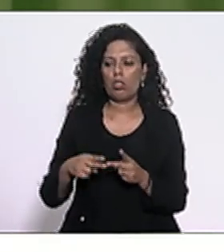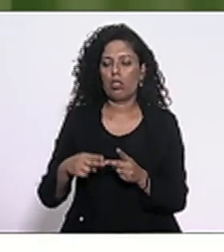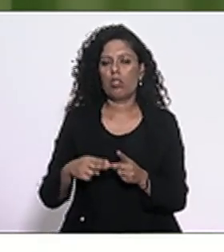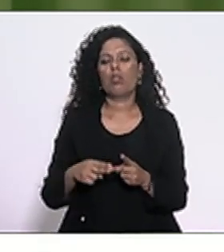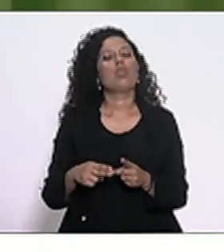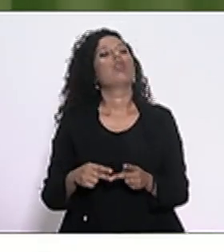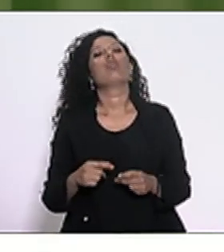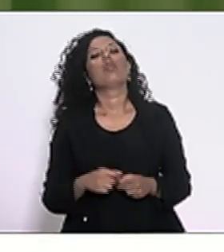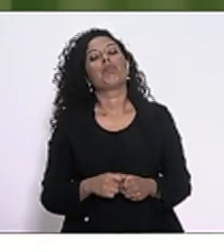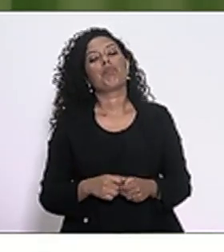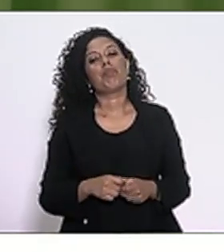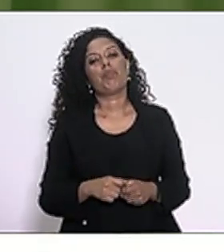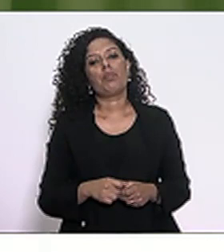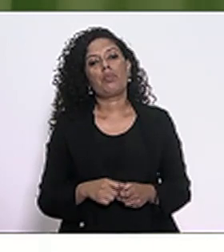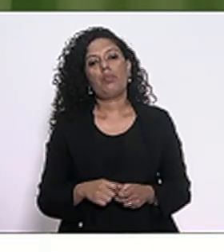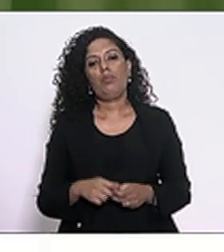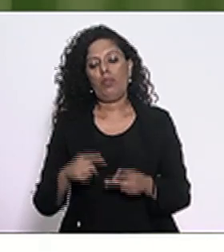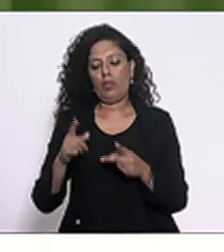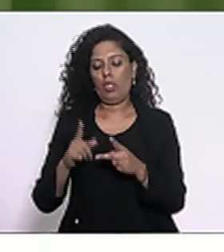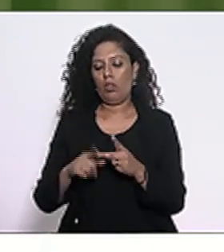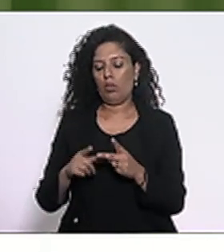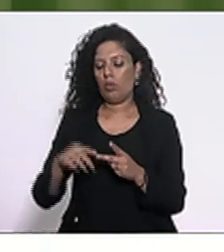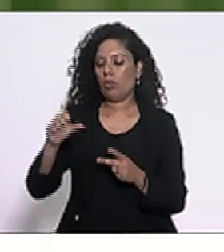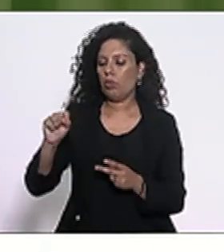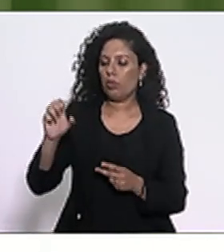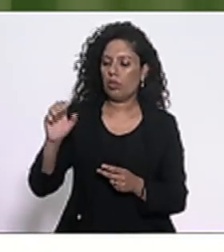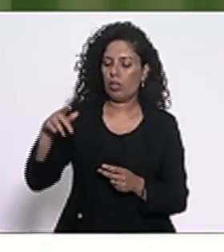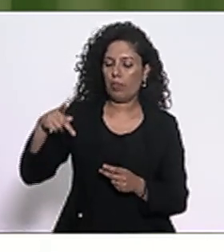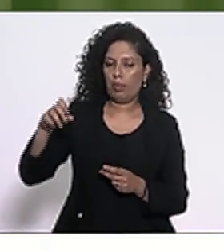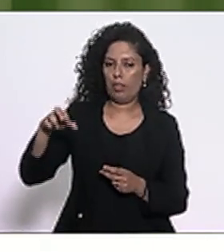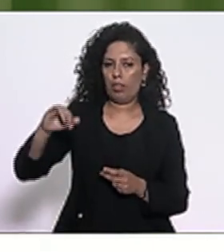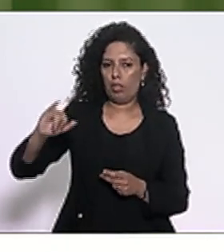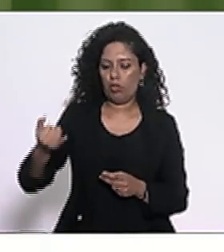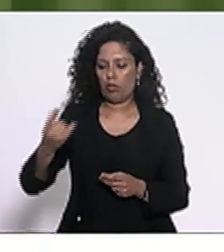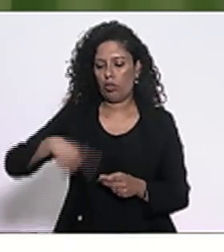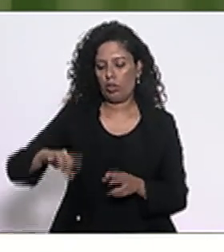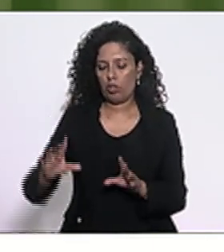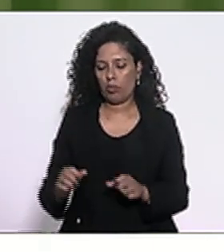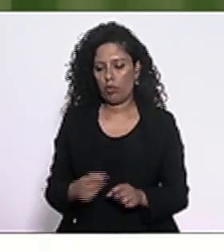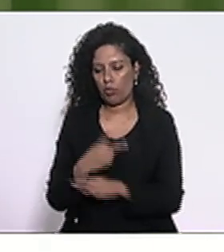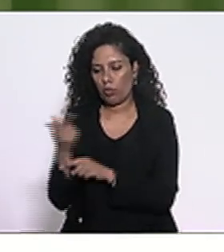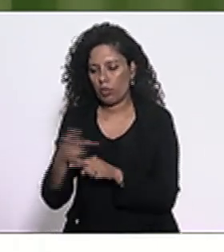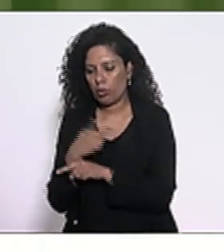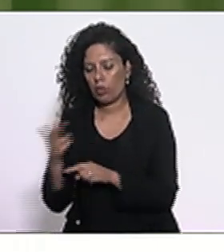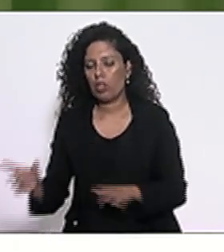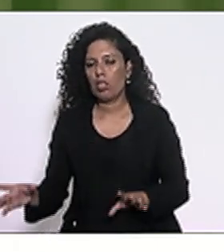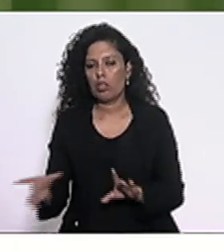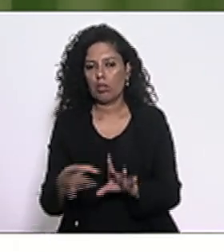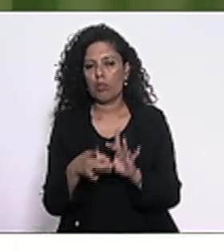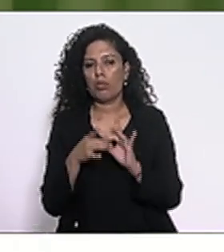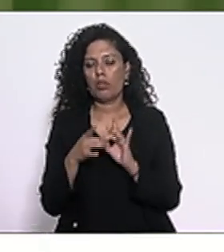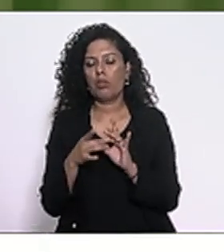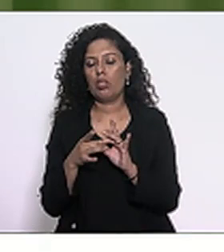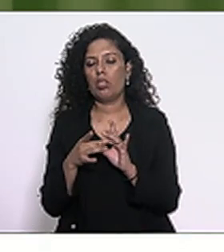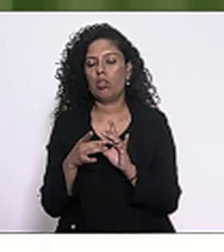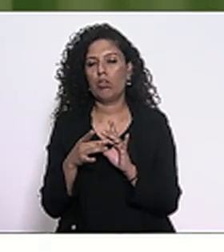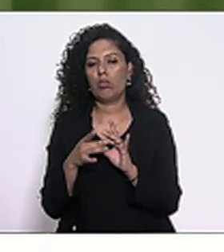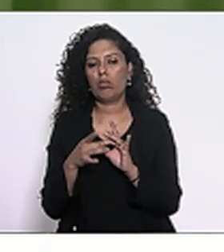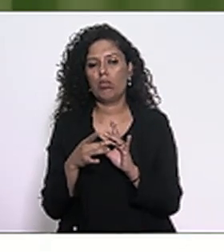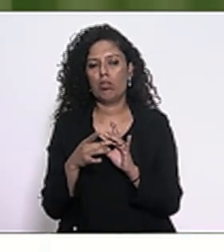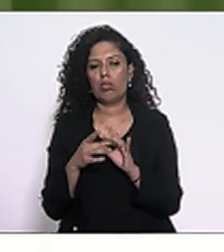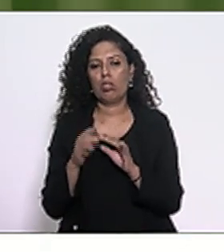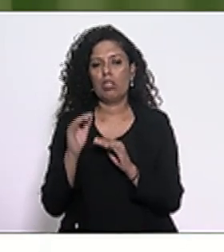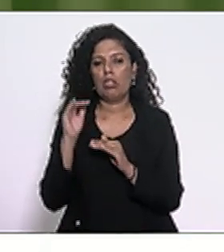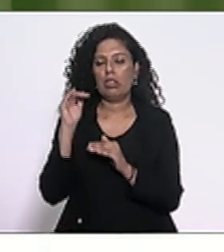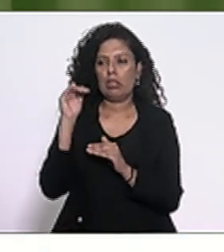mais fortes. Com o próprio CEPERJ, nós temos buscado uma parceria dentro da